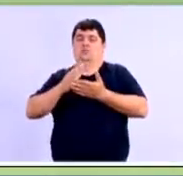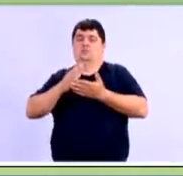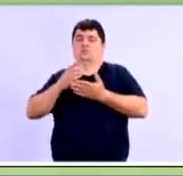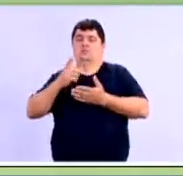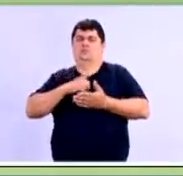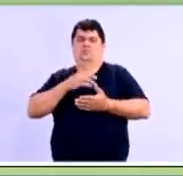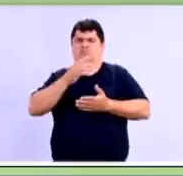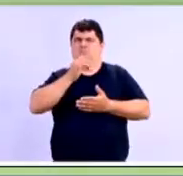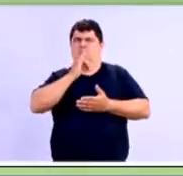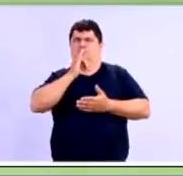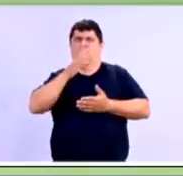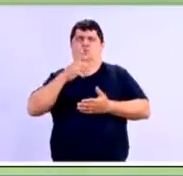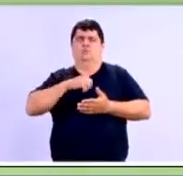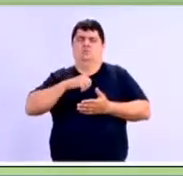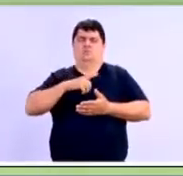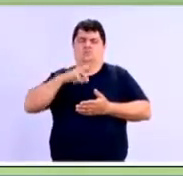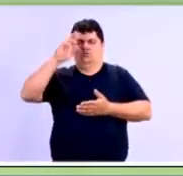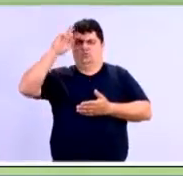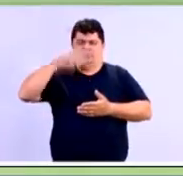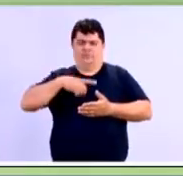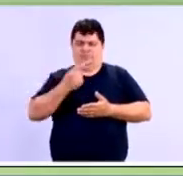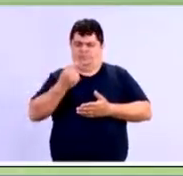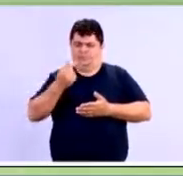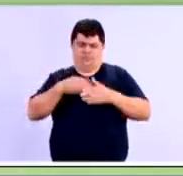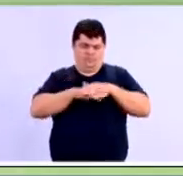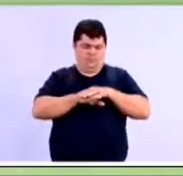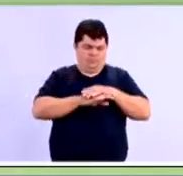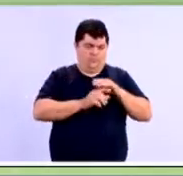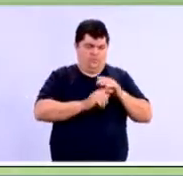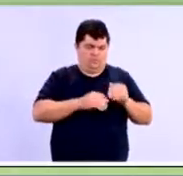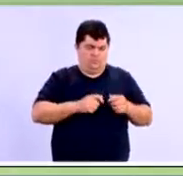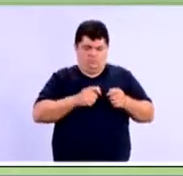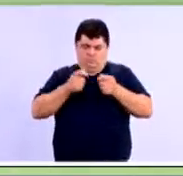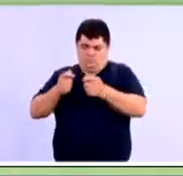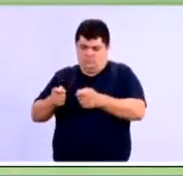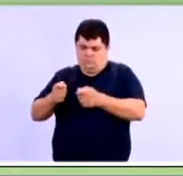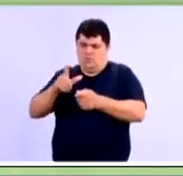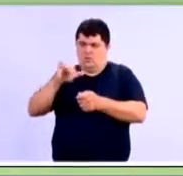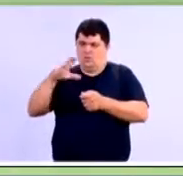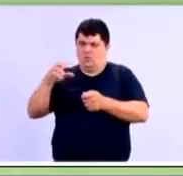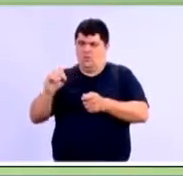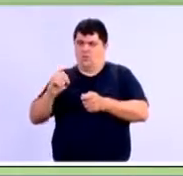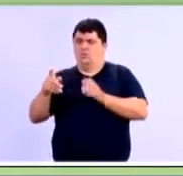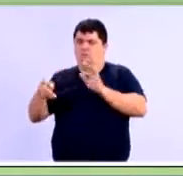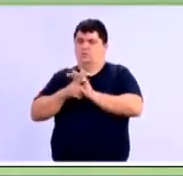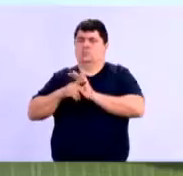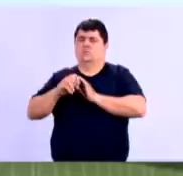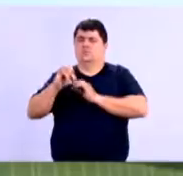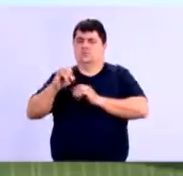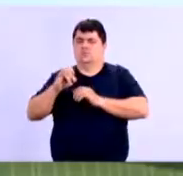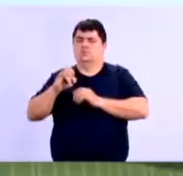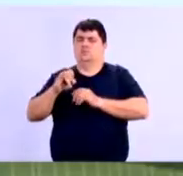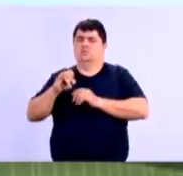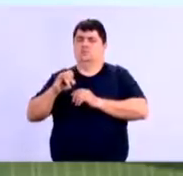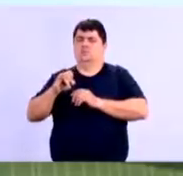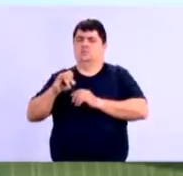Como assim? Quanto que permanece na disposição da empresa? O lucro, no fundo, é dos sócios. E se ele